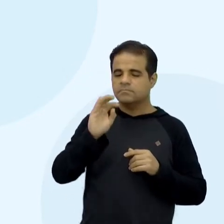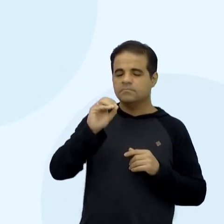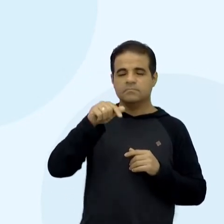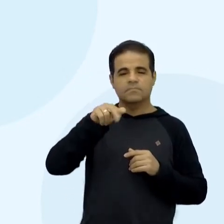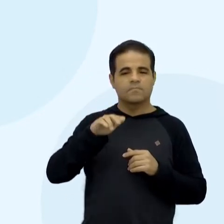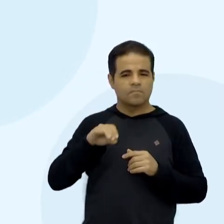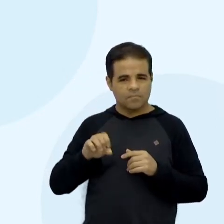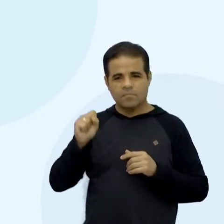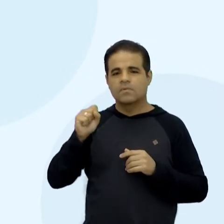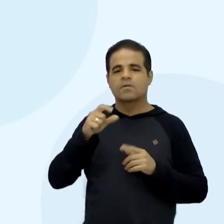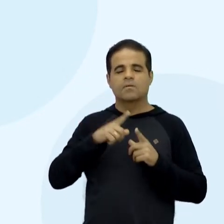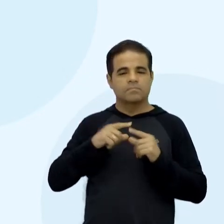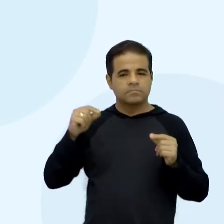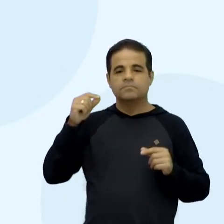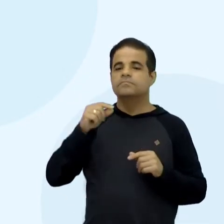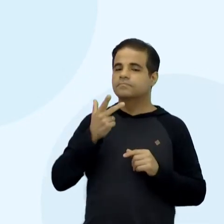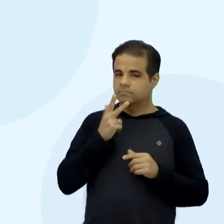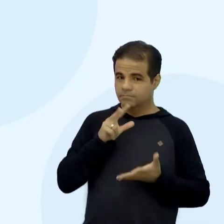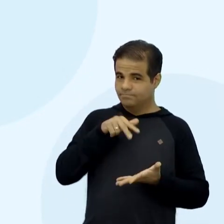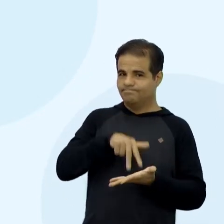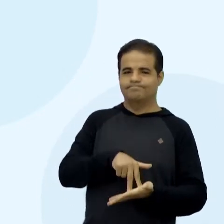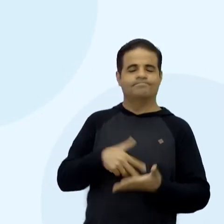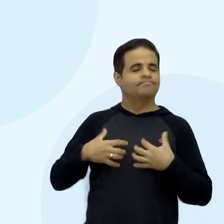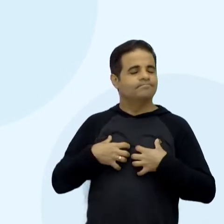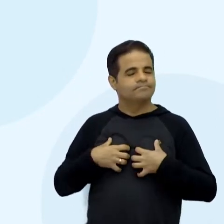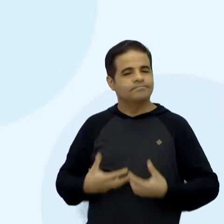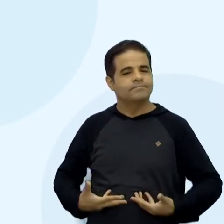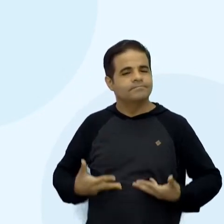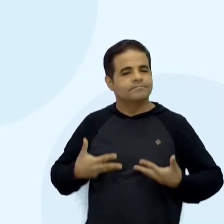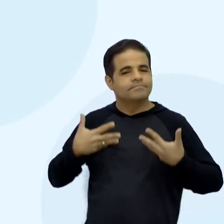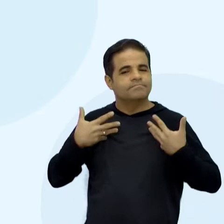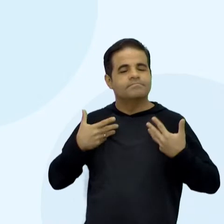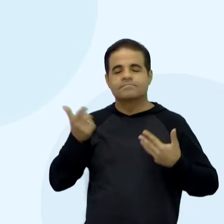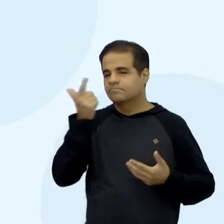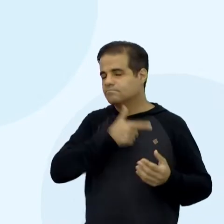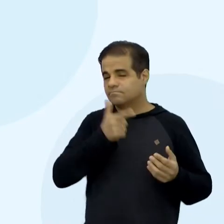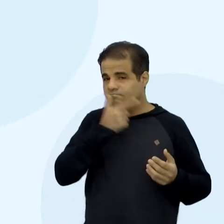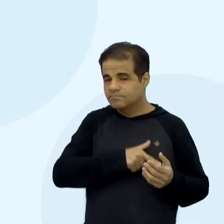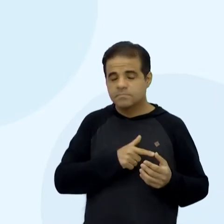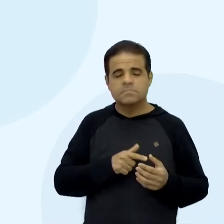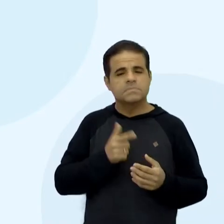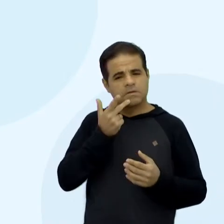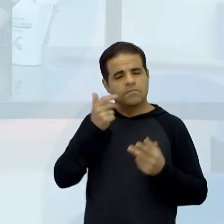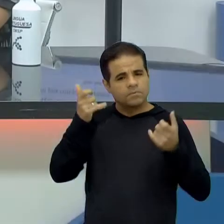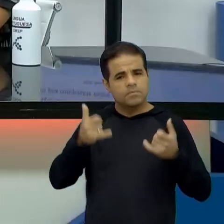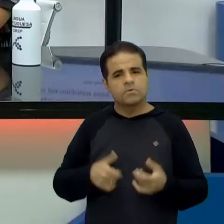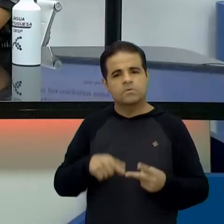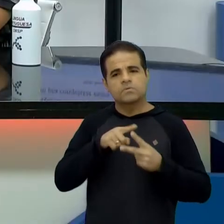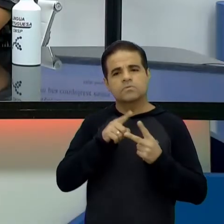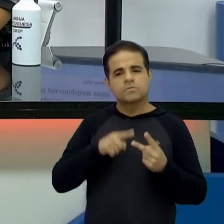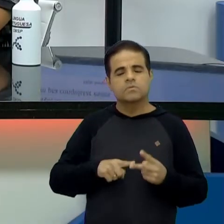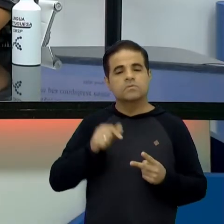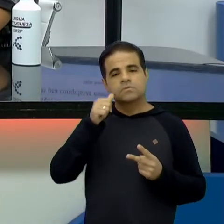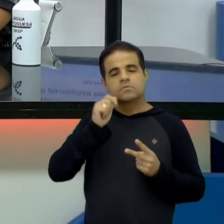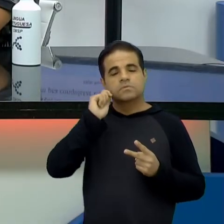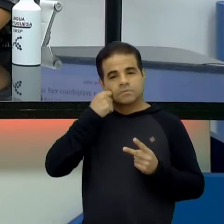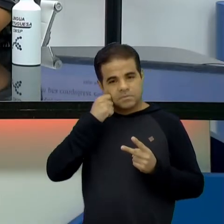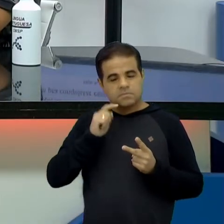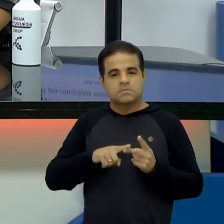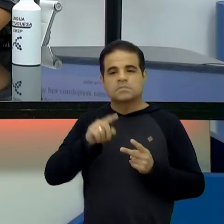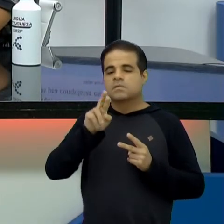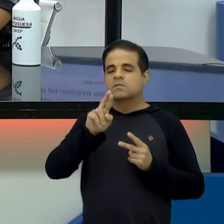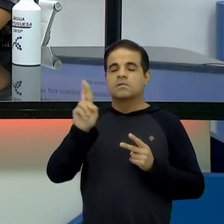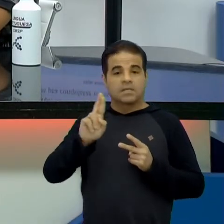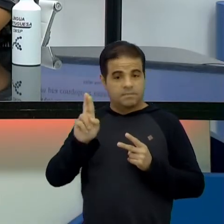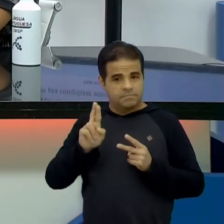mais inspirada diante do saldo, né? Esse saldo aí das conquistas. E aí você falou duas coisas, a menina negra e o rugby, né? Que é um esporte